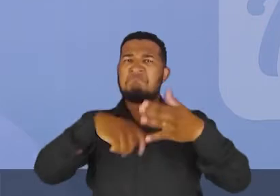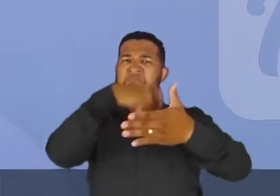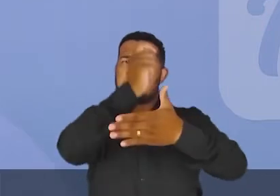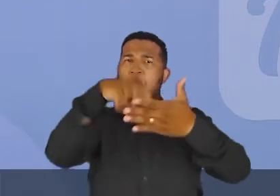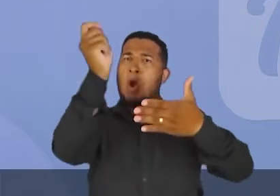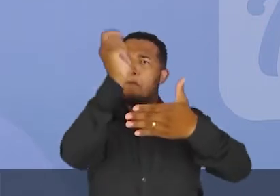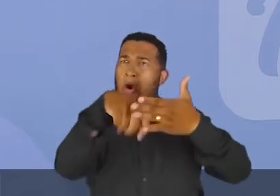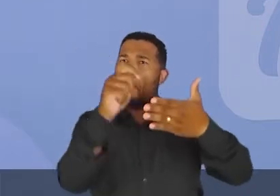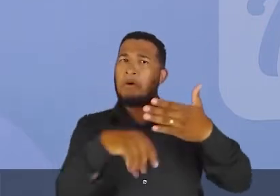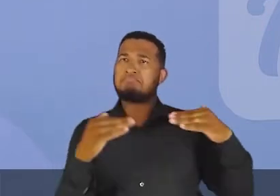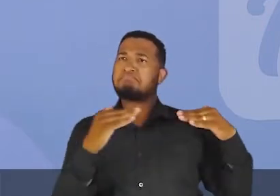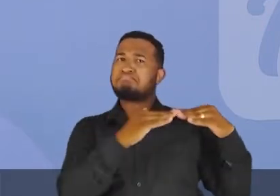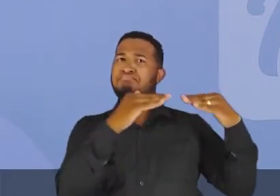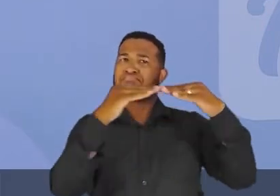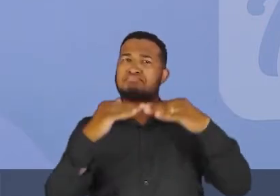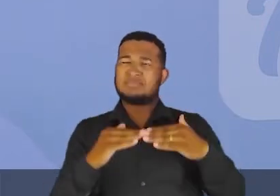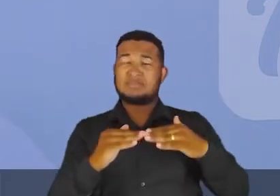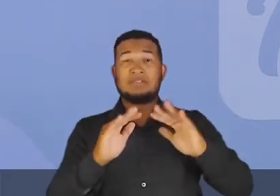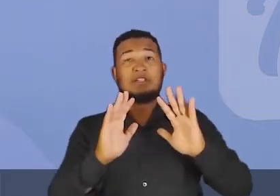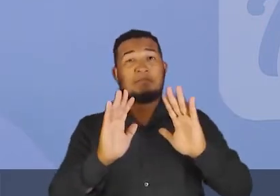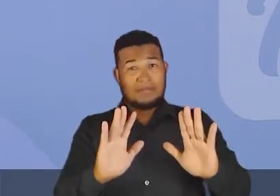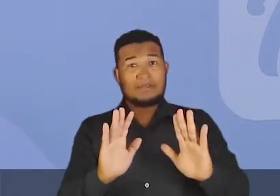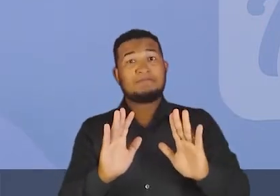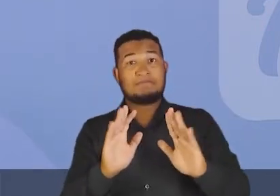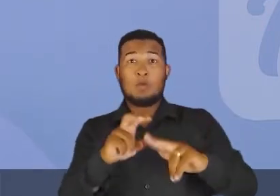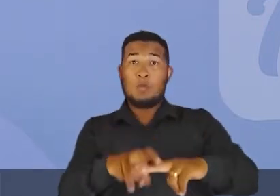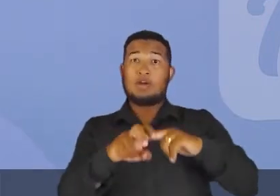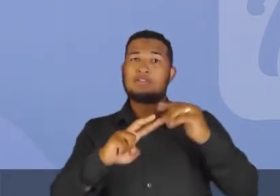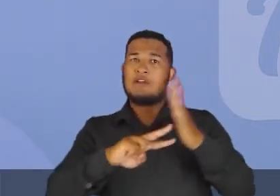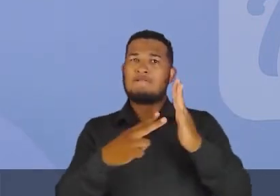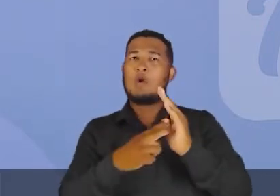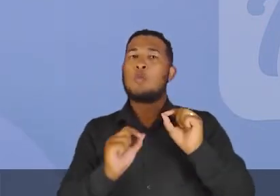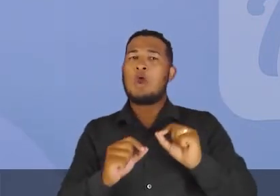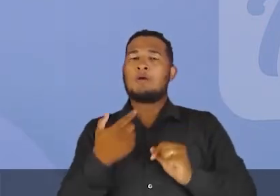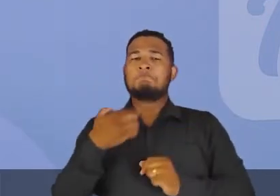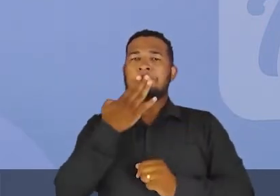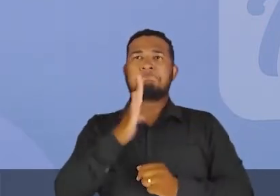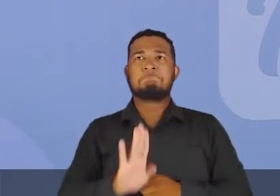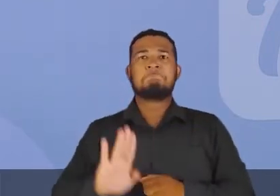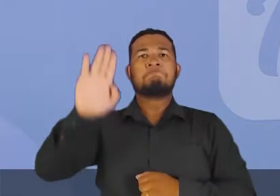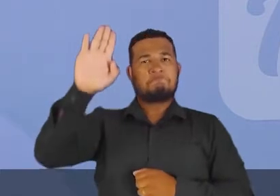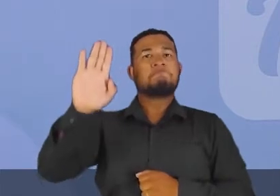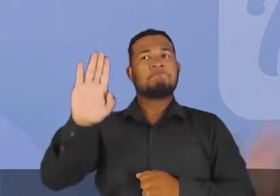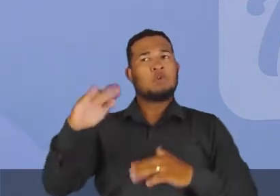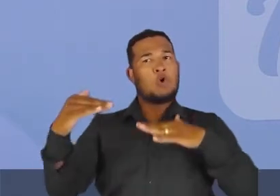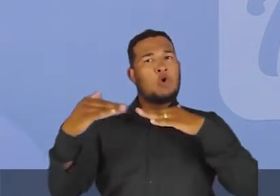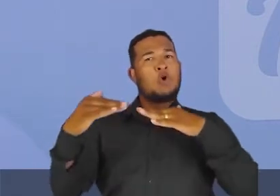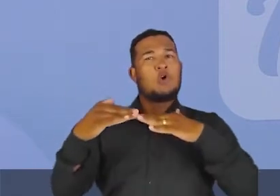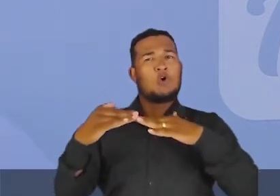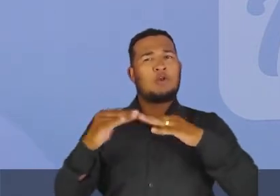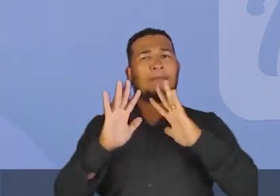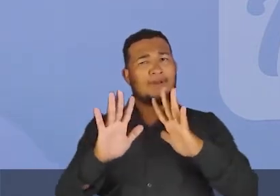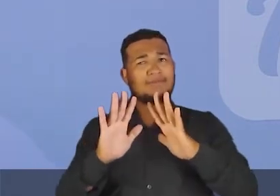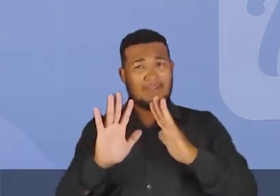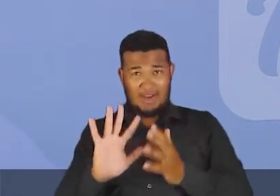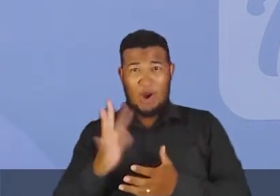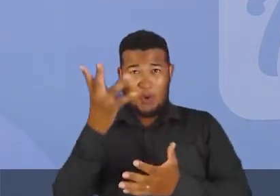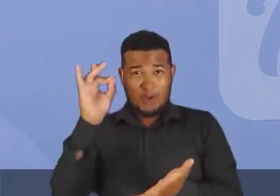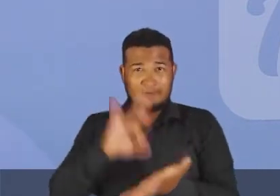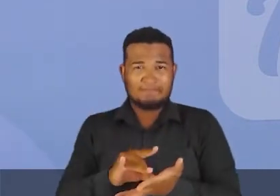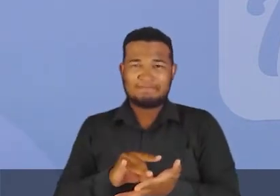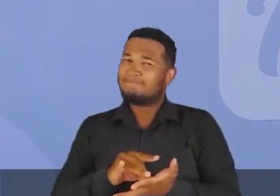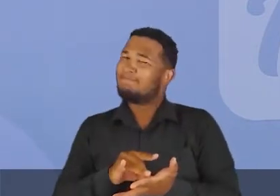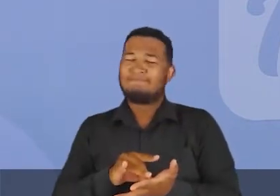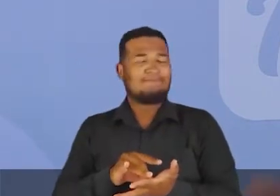deste documento e, desta forma, se comprometem a segui-lo. A gente sabe que isso não acontece,